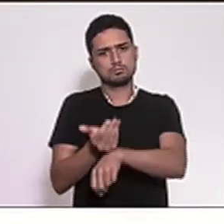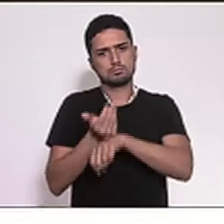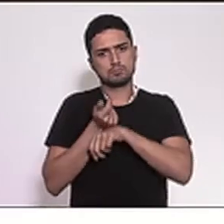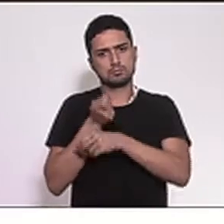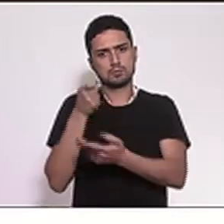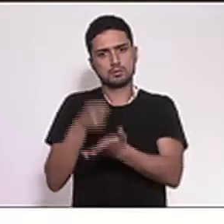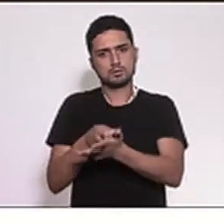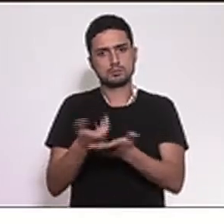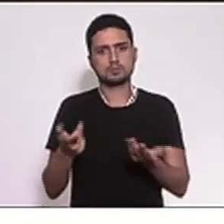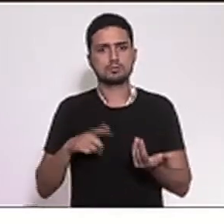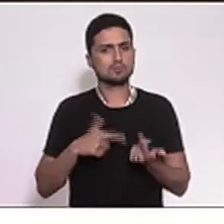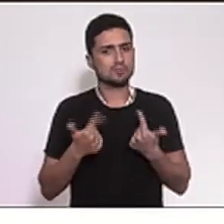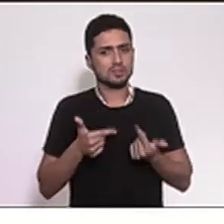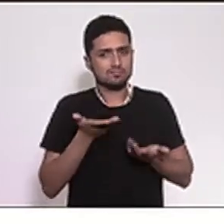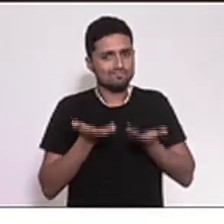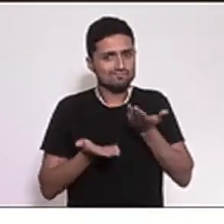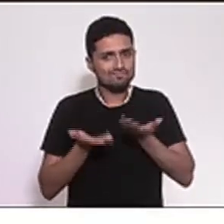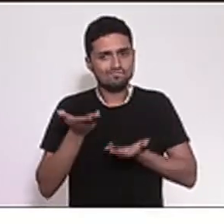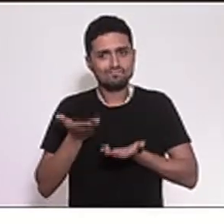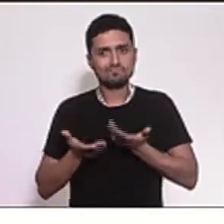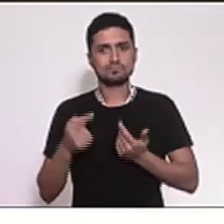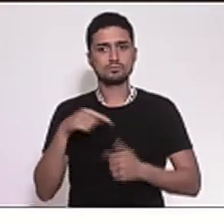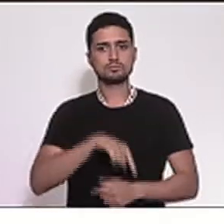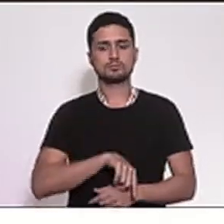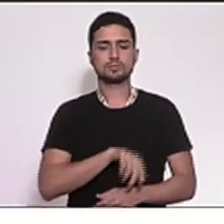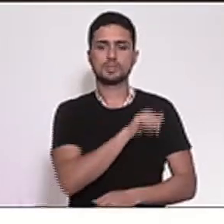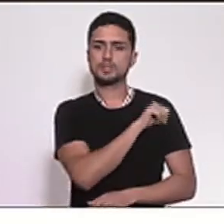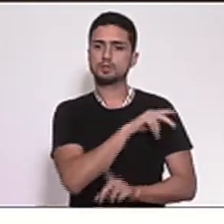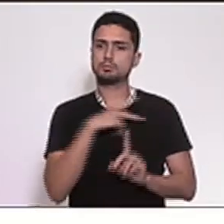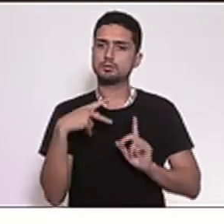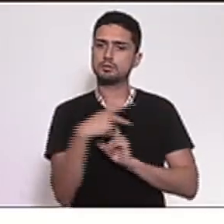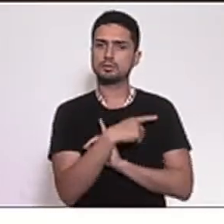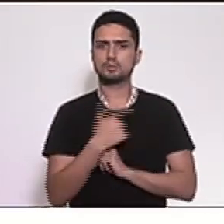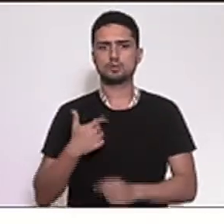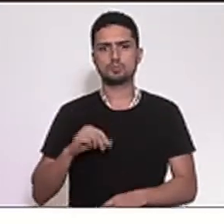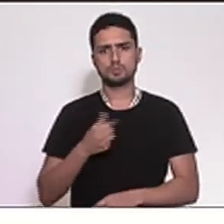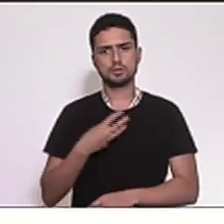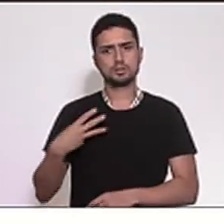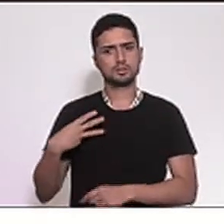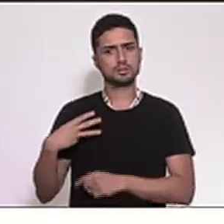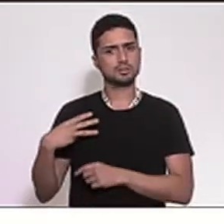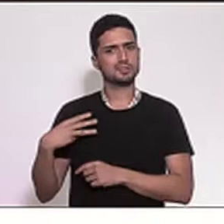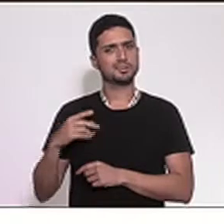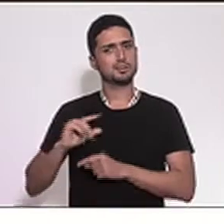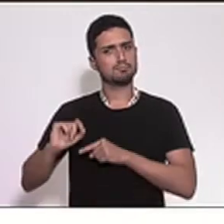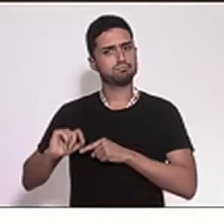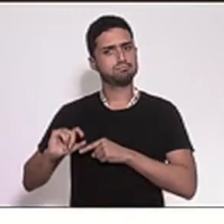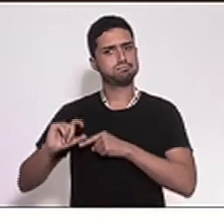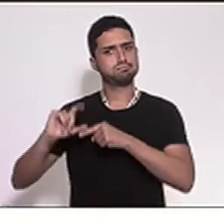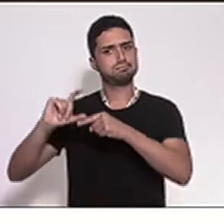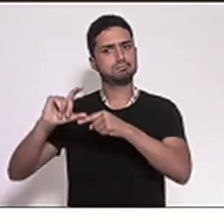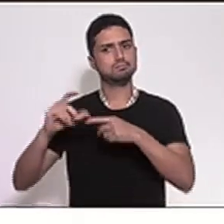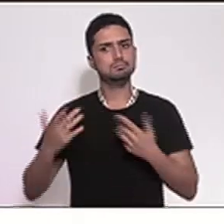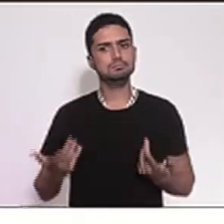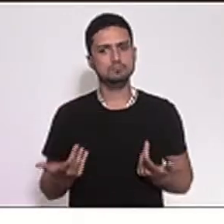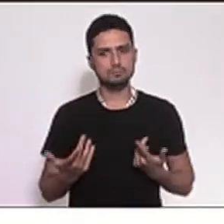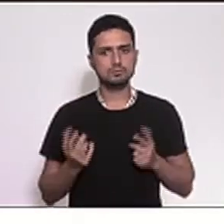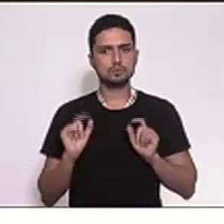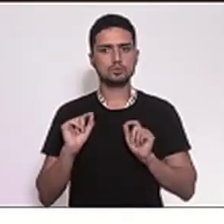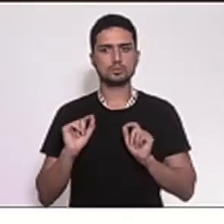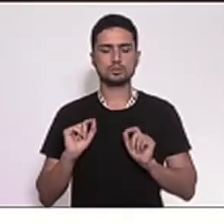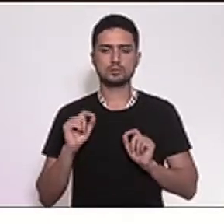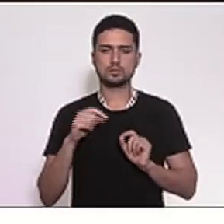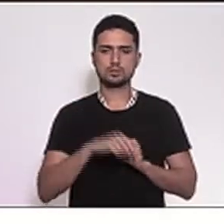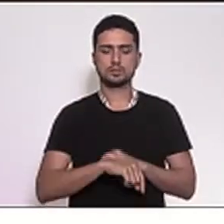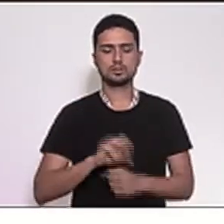Então, o desequilíbrio do Rio Previdência, desde 2013, passou a ser crescente. E o que o governo Sérgio Cabral faz